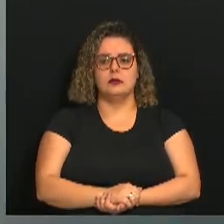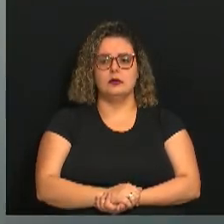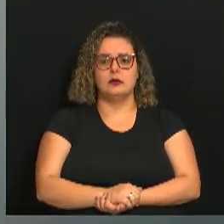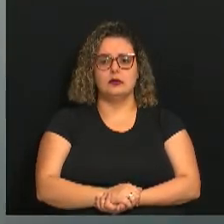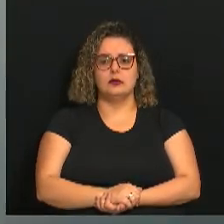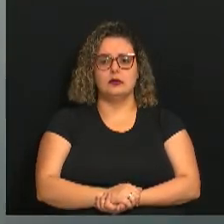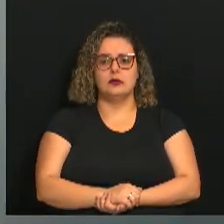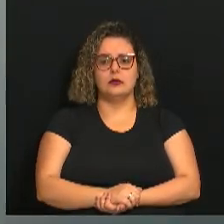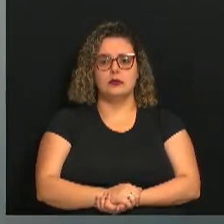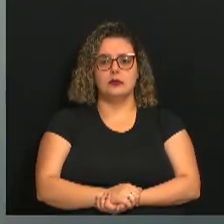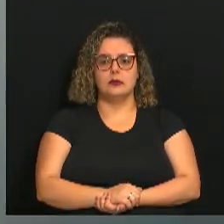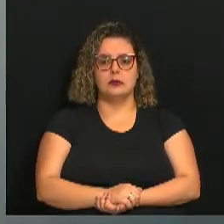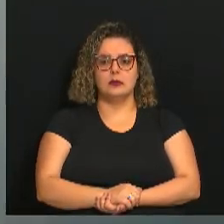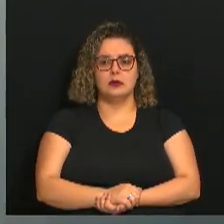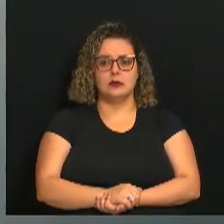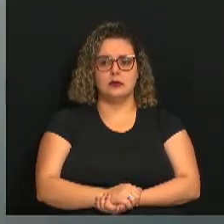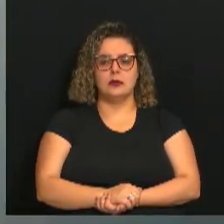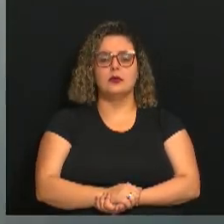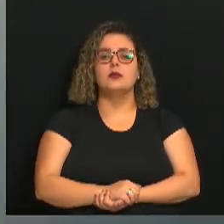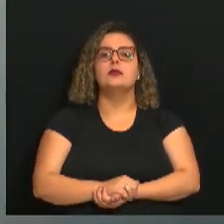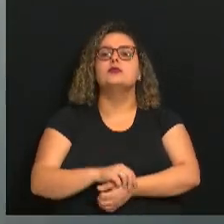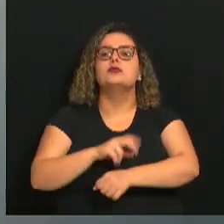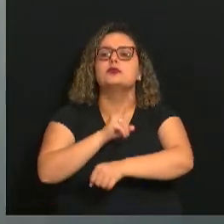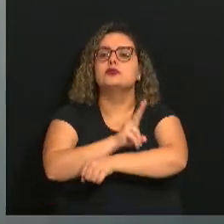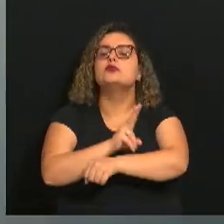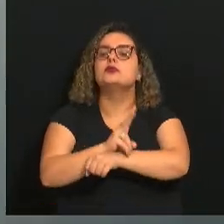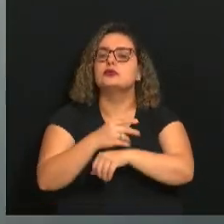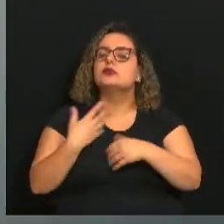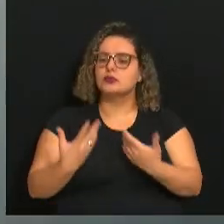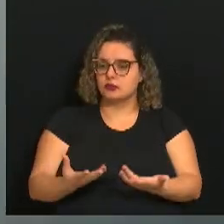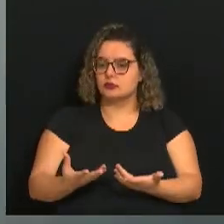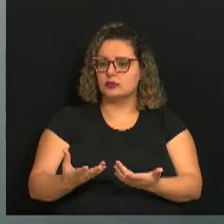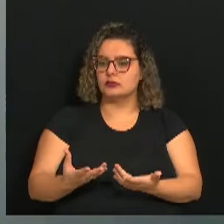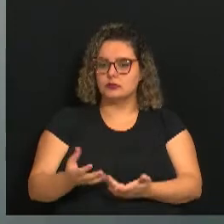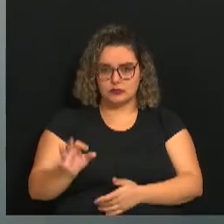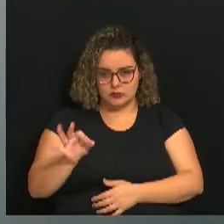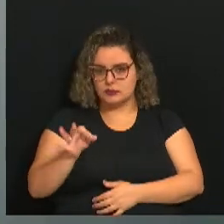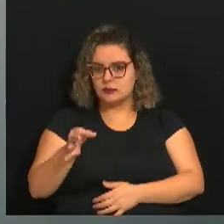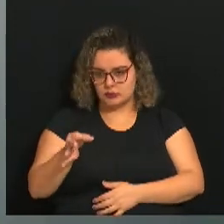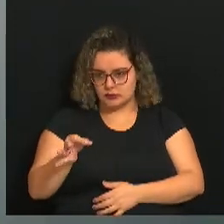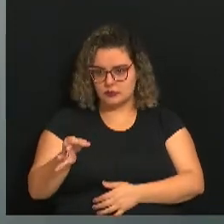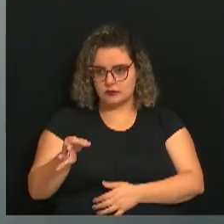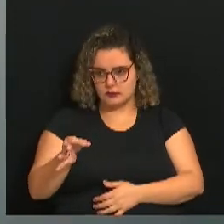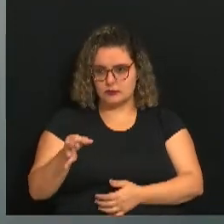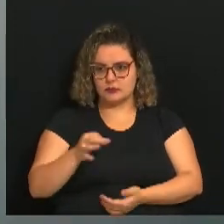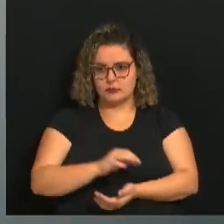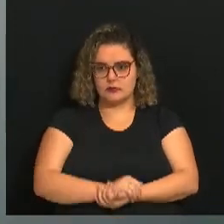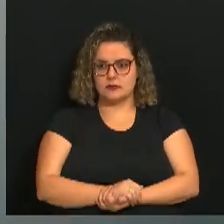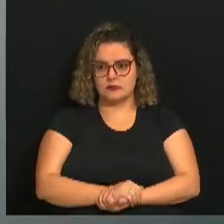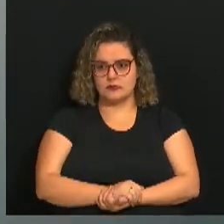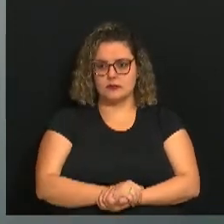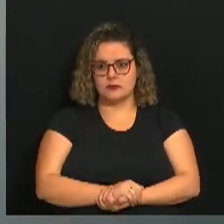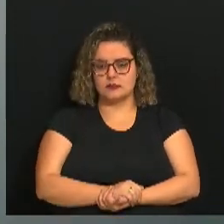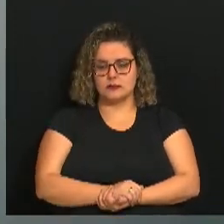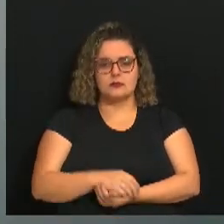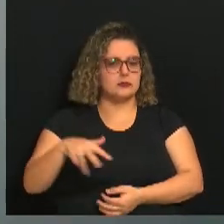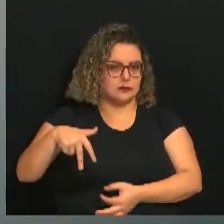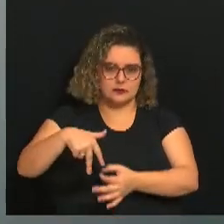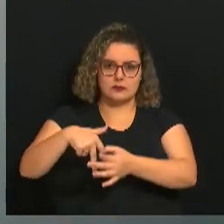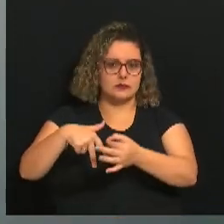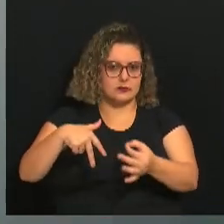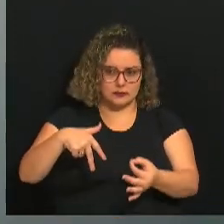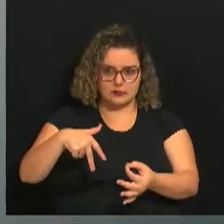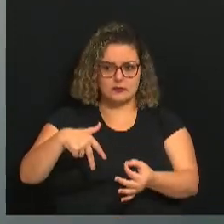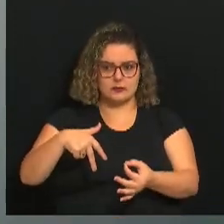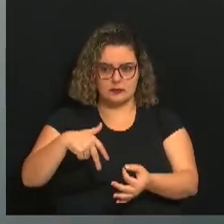vamos tratar da questão dos cuidadores, vereador. Está correto a sua colocação inicial com a